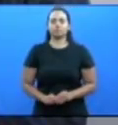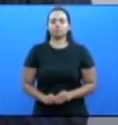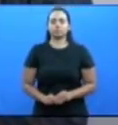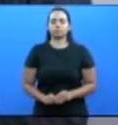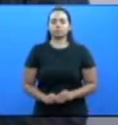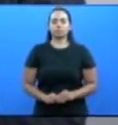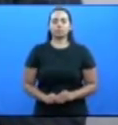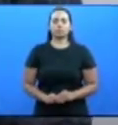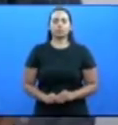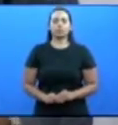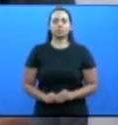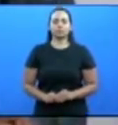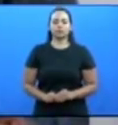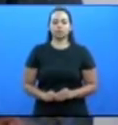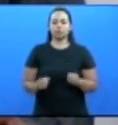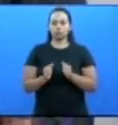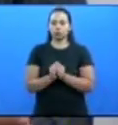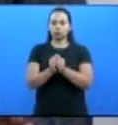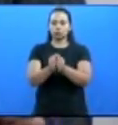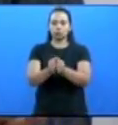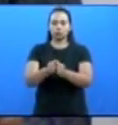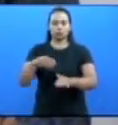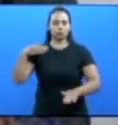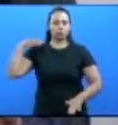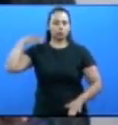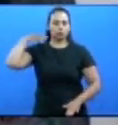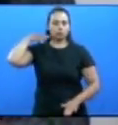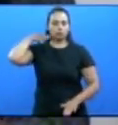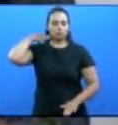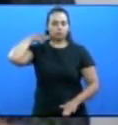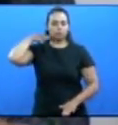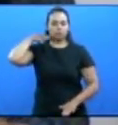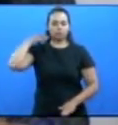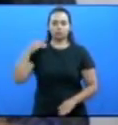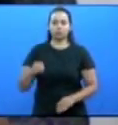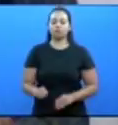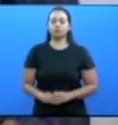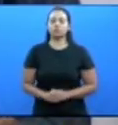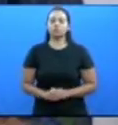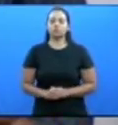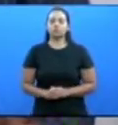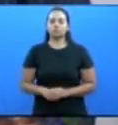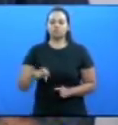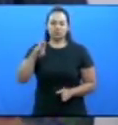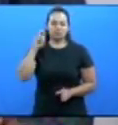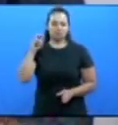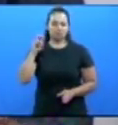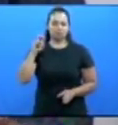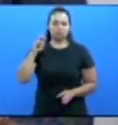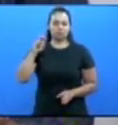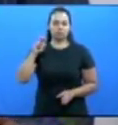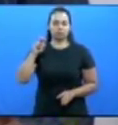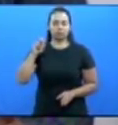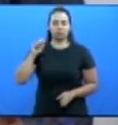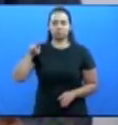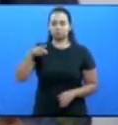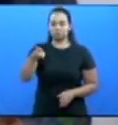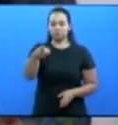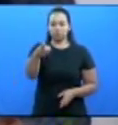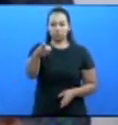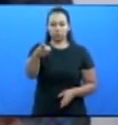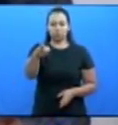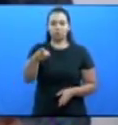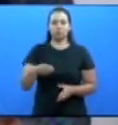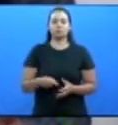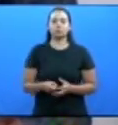foi assinado um convênio com a Caixa Econômica Federal de 5 milhões, onde a gente pode citar alguns locais que está sendo feito o projeto